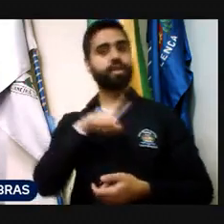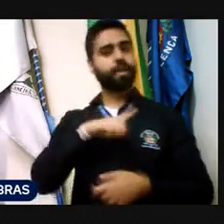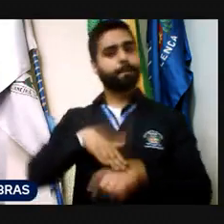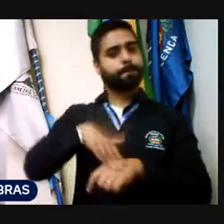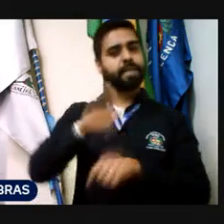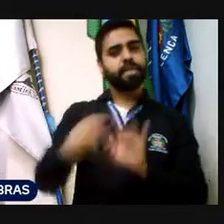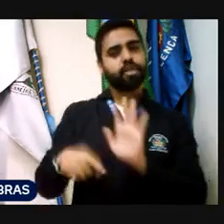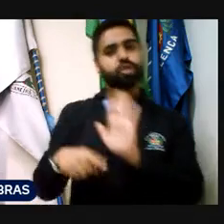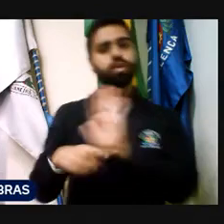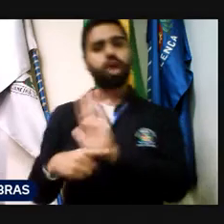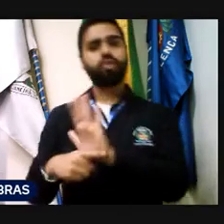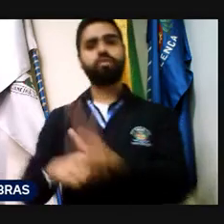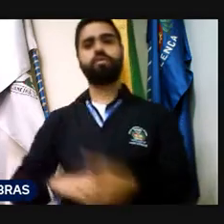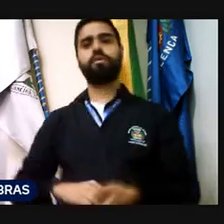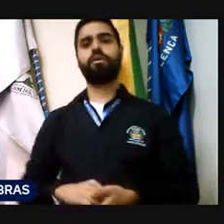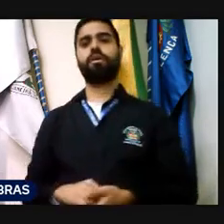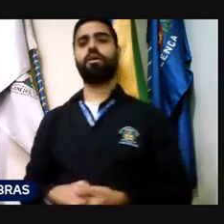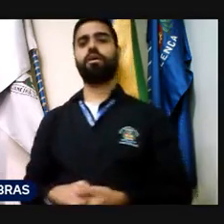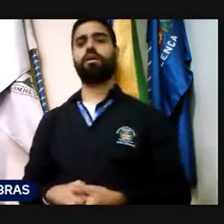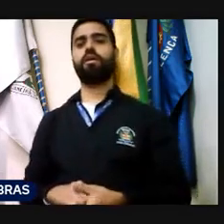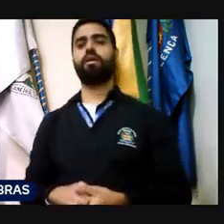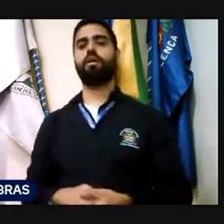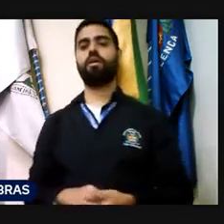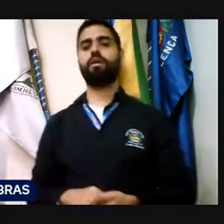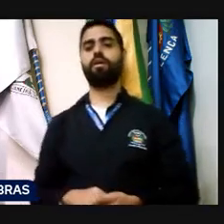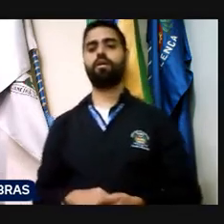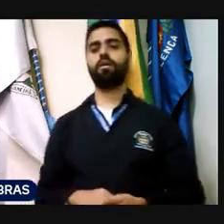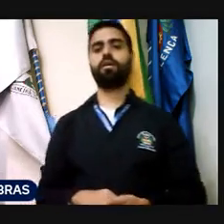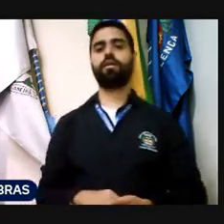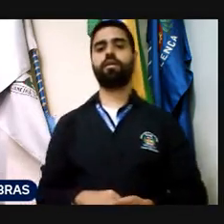dignidade, entender melhor os problemas daquela localidade.